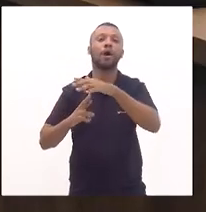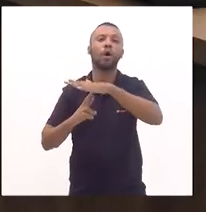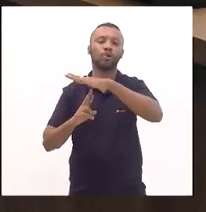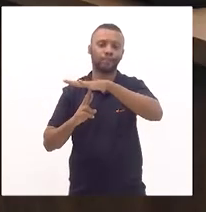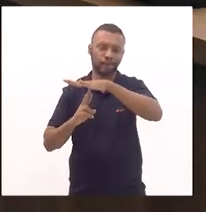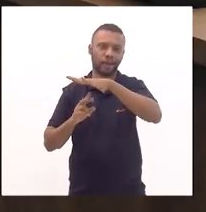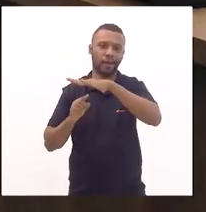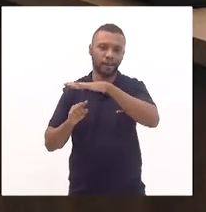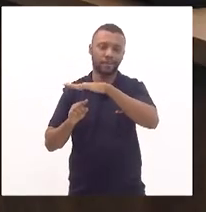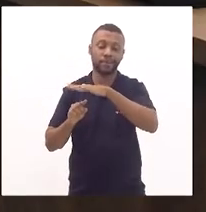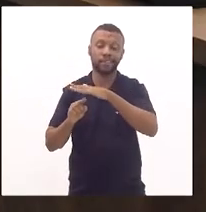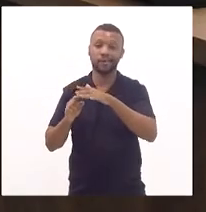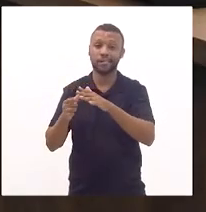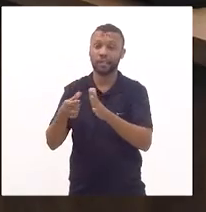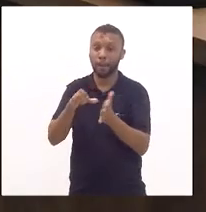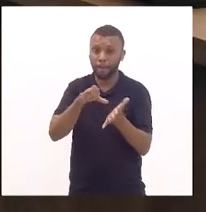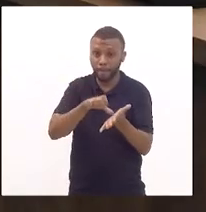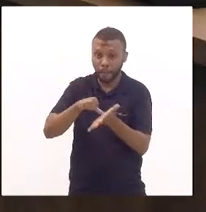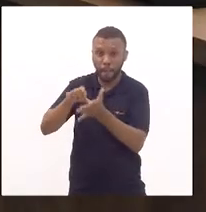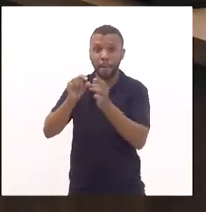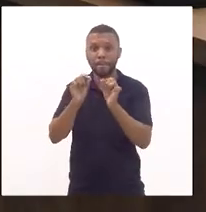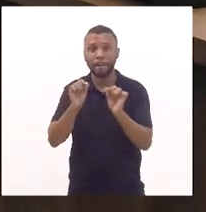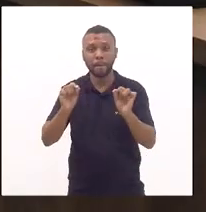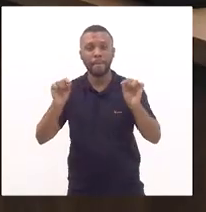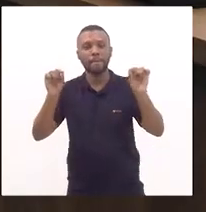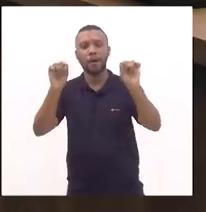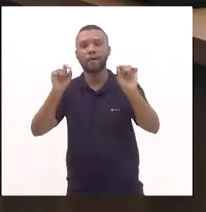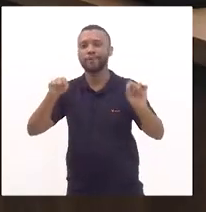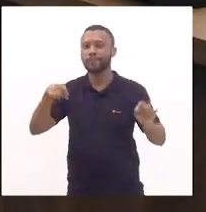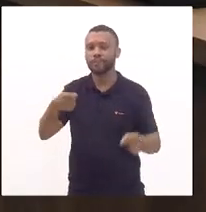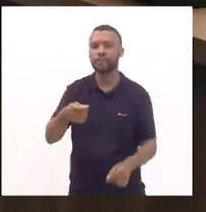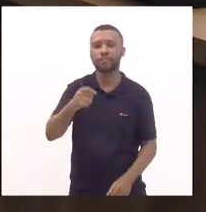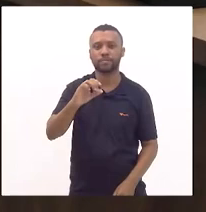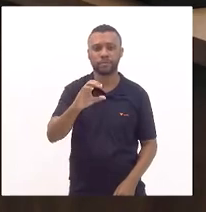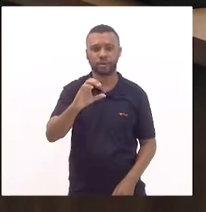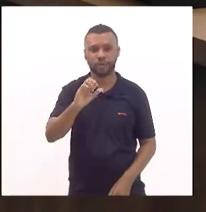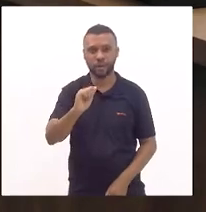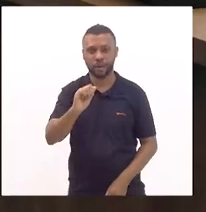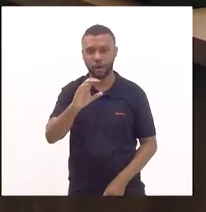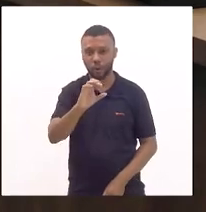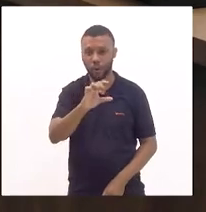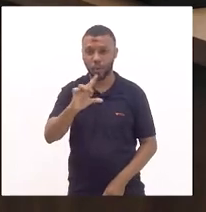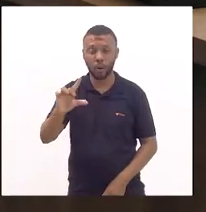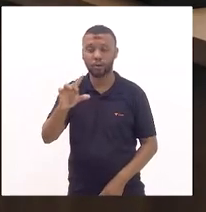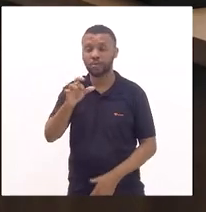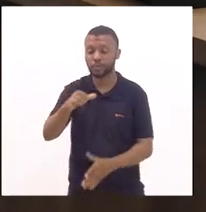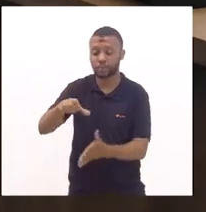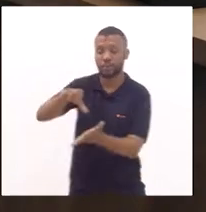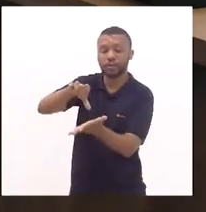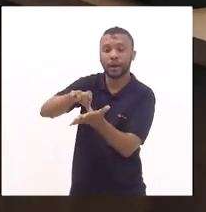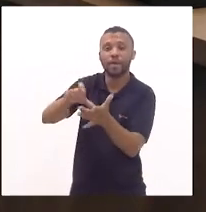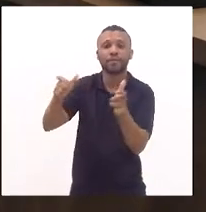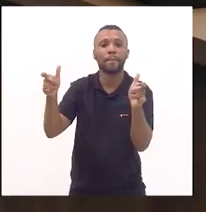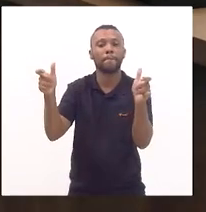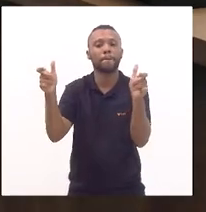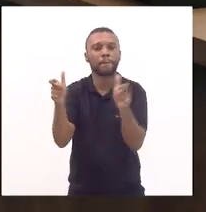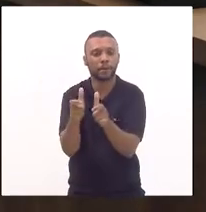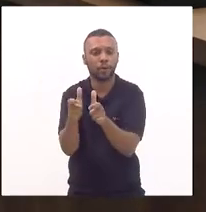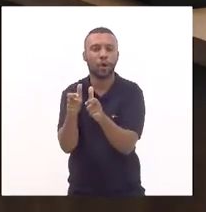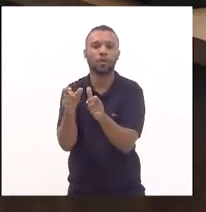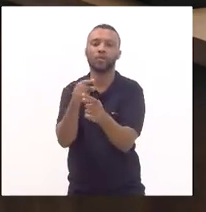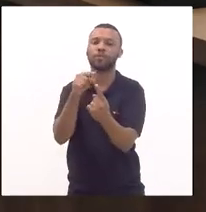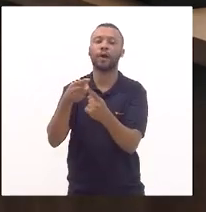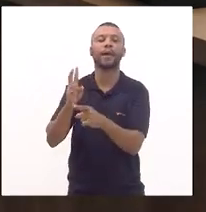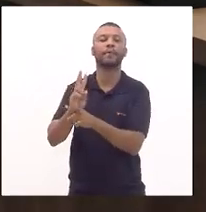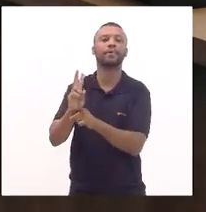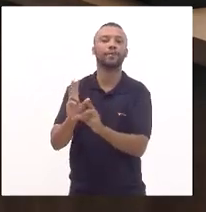as unidades no interior são chamadas CACOM, que são unidades menores para atendimento de câncer. E a